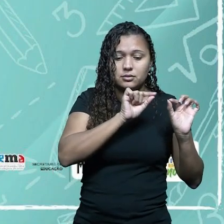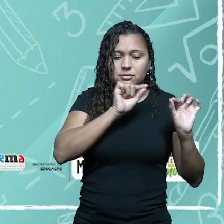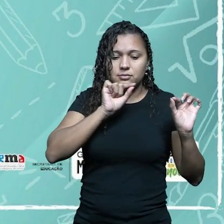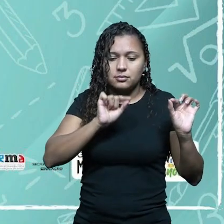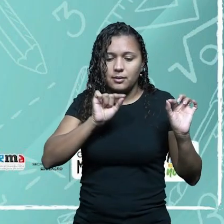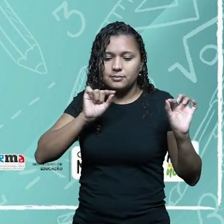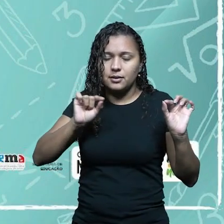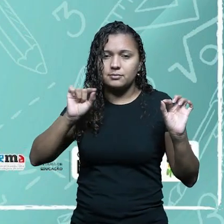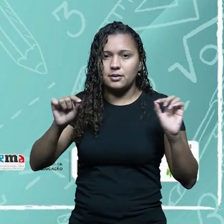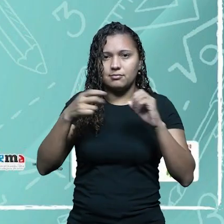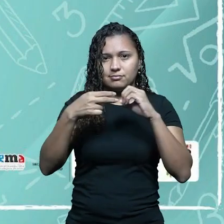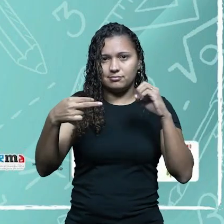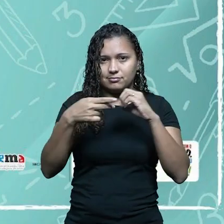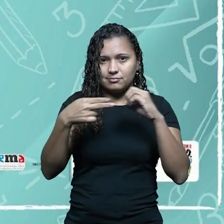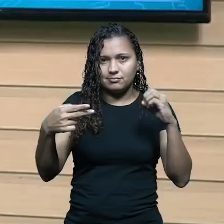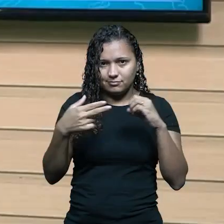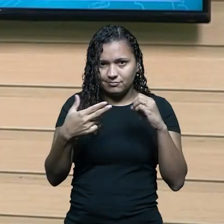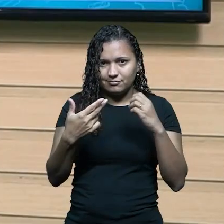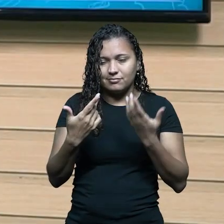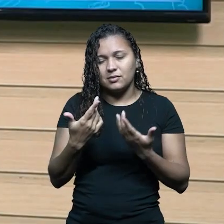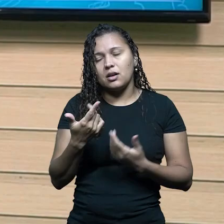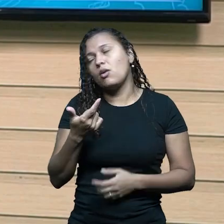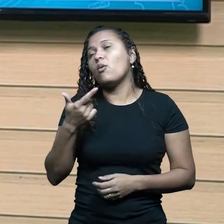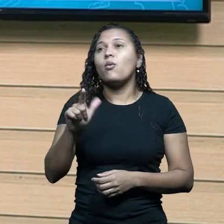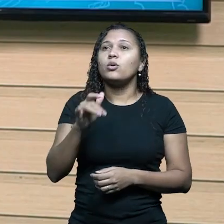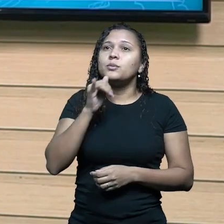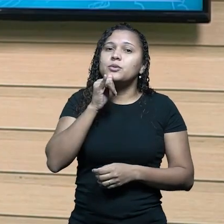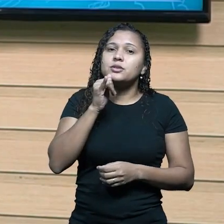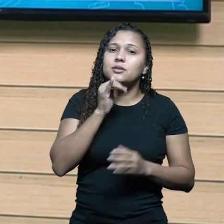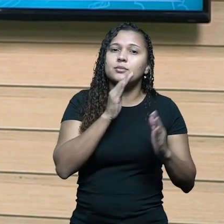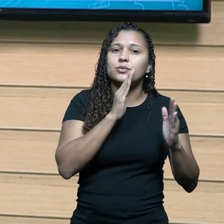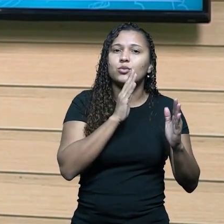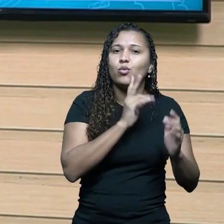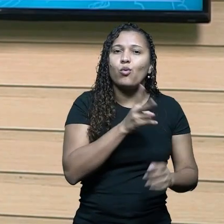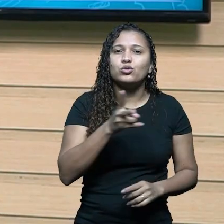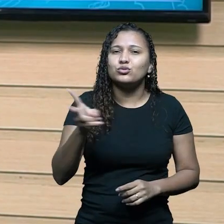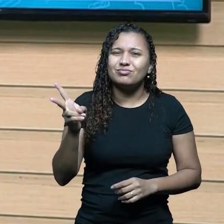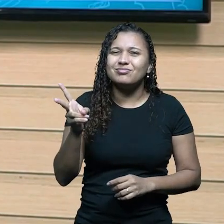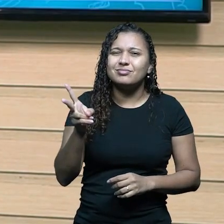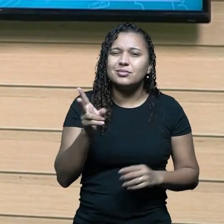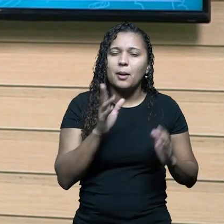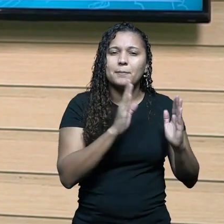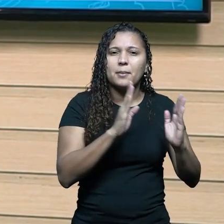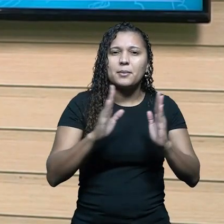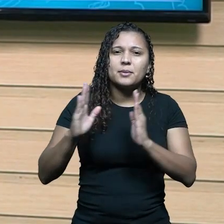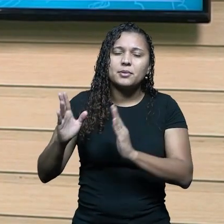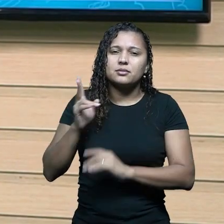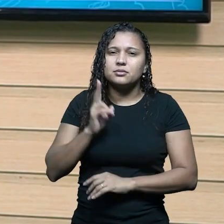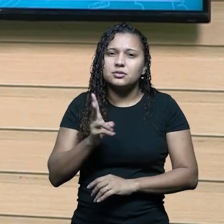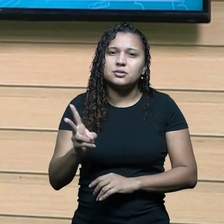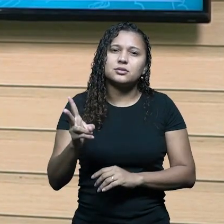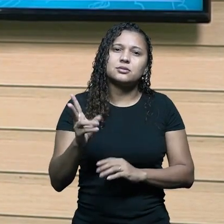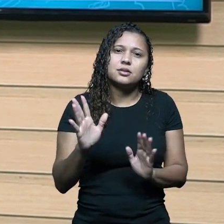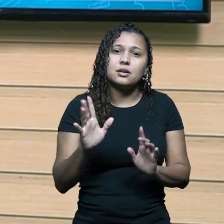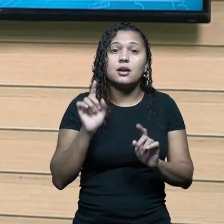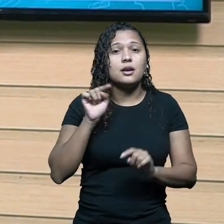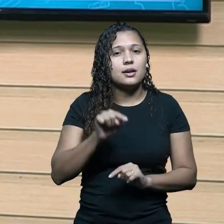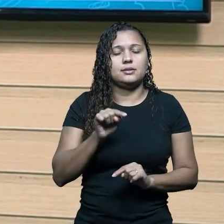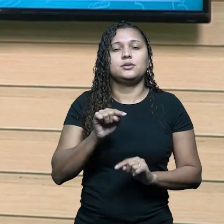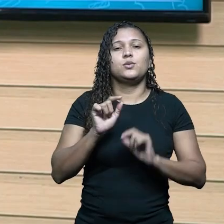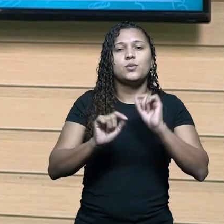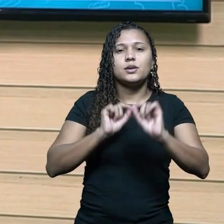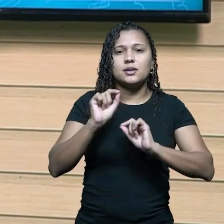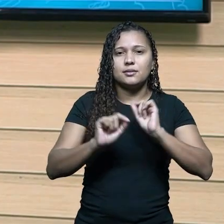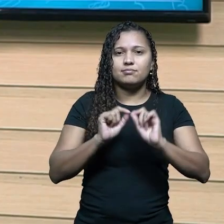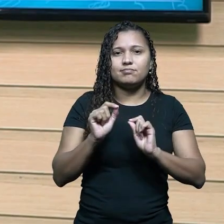primeiro ponto de cada objeto. Então, enquanto os outros eles seguiam continuamente ou de forma